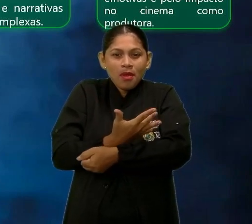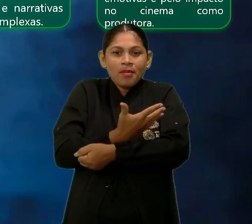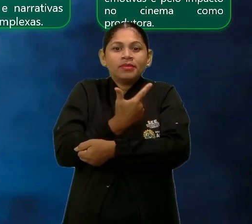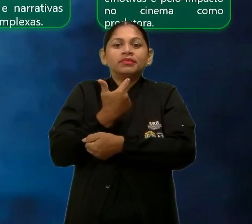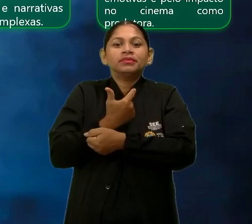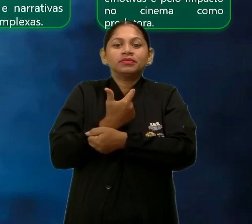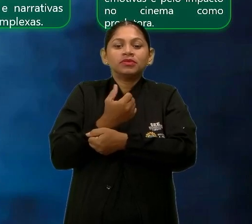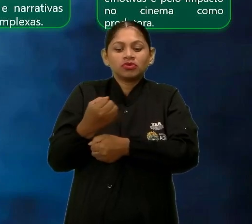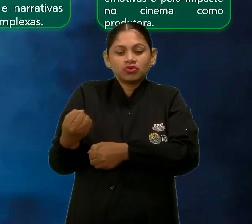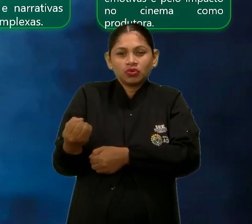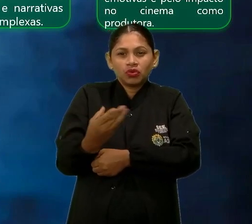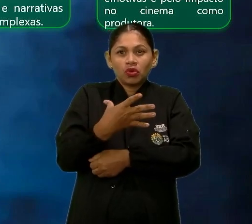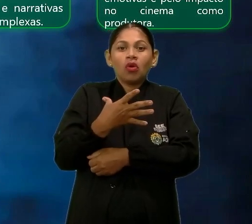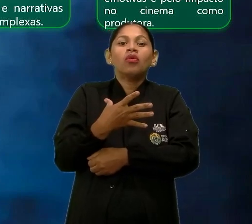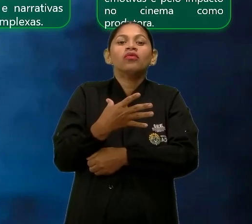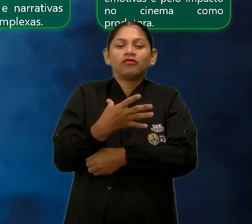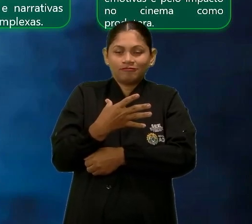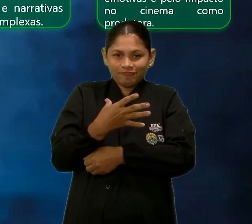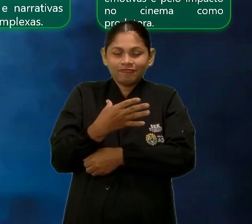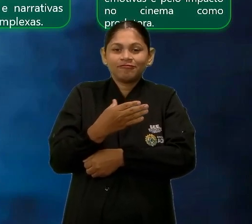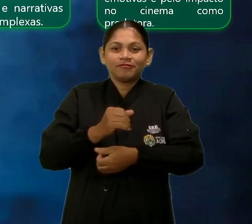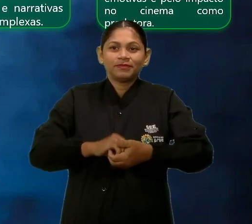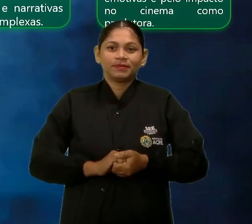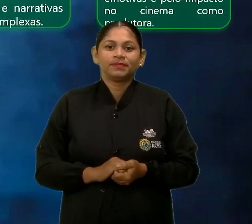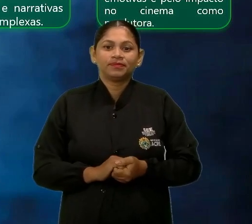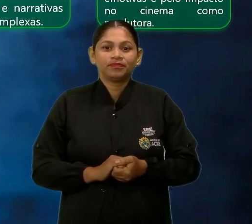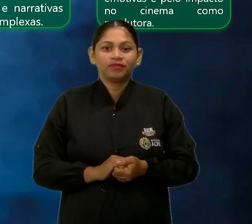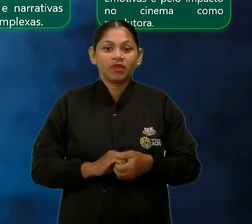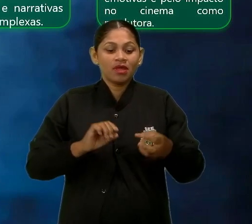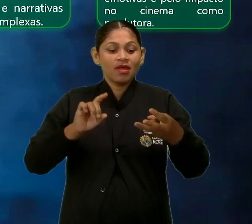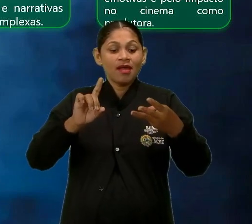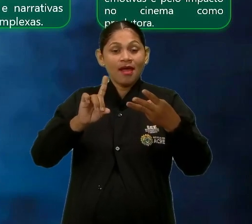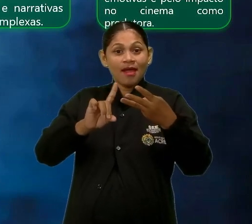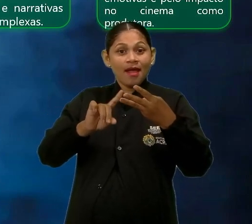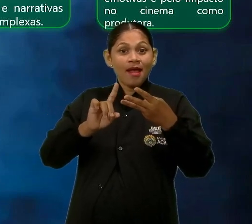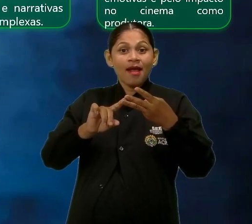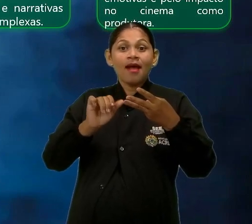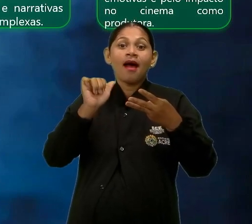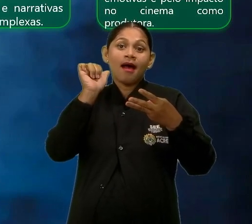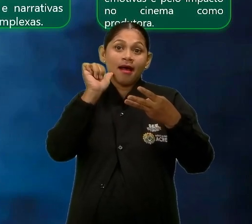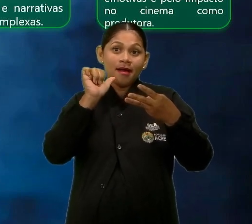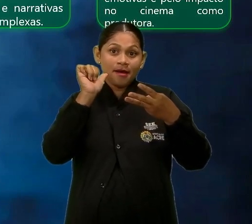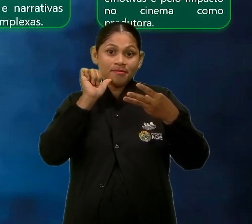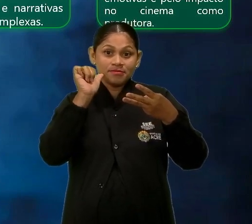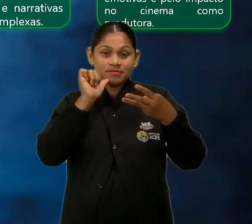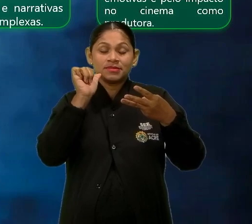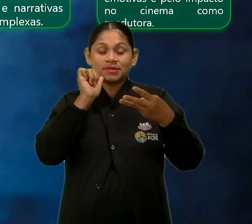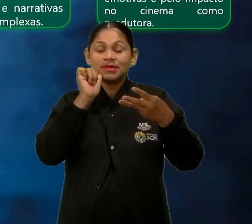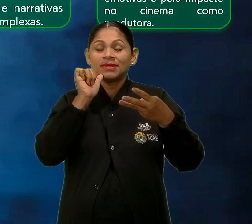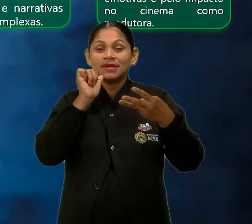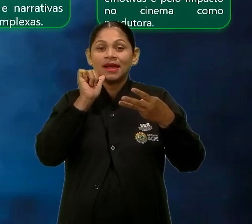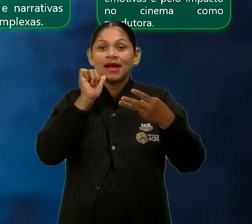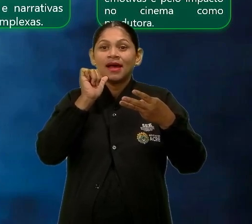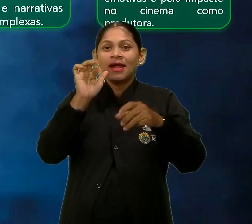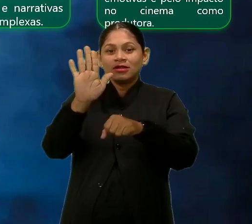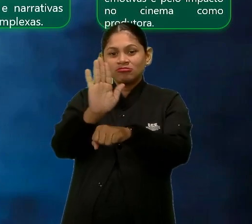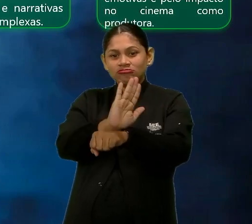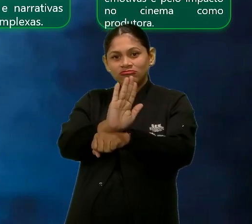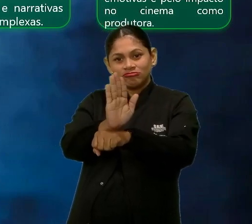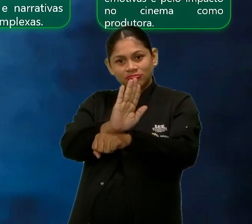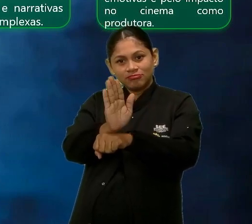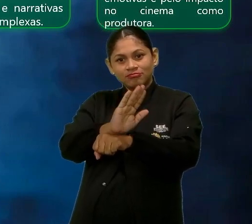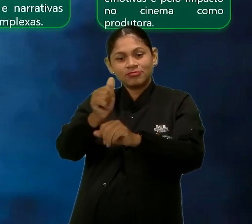narrativas visuais complexas. E Mary Pickford, conhecida como a menininha do cinema, ela foi uma